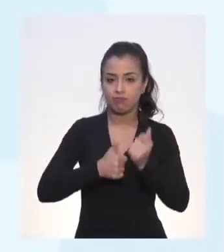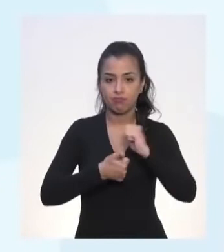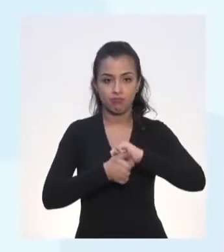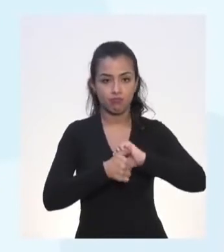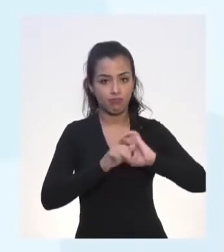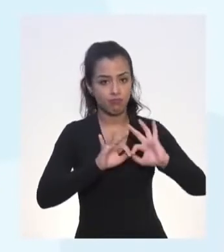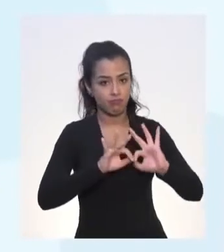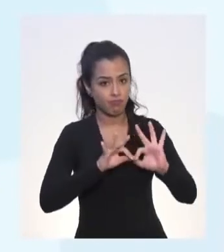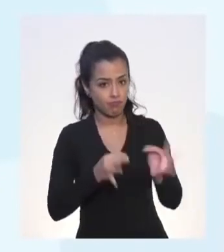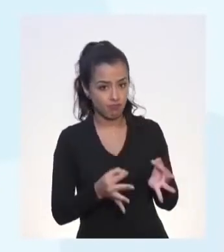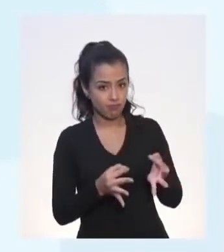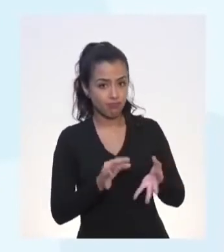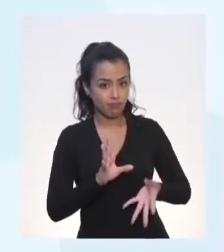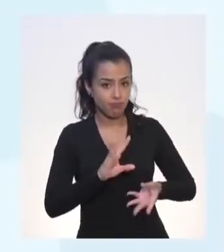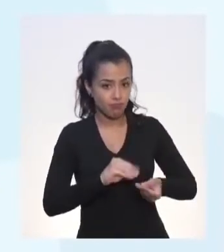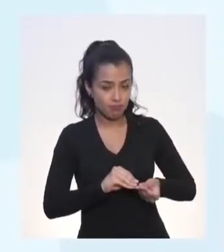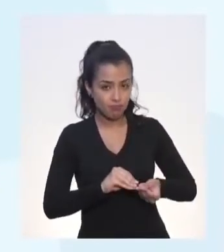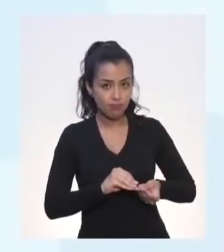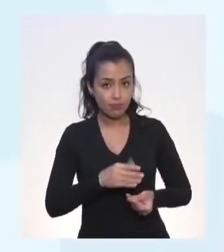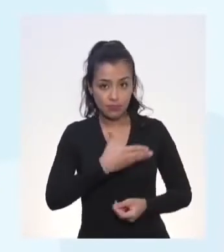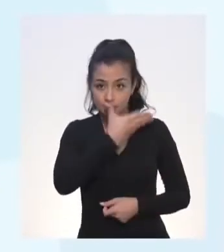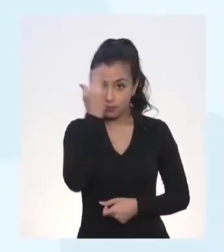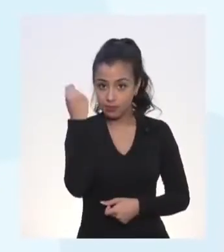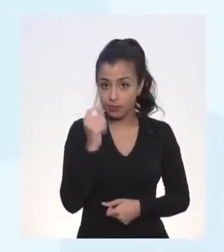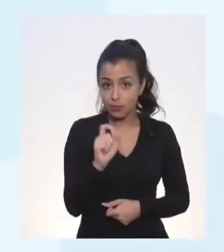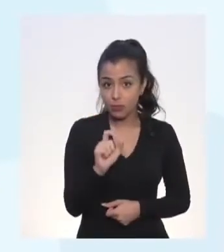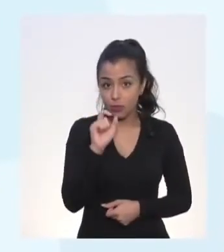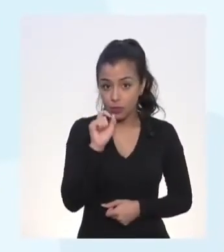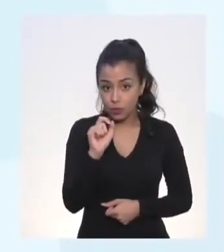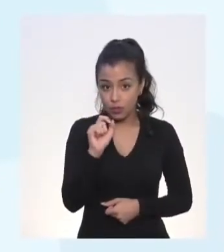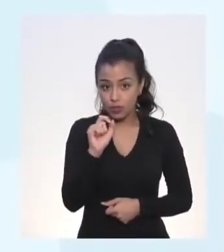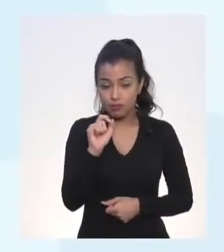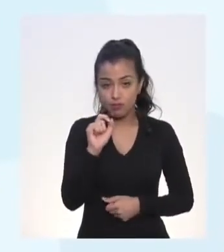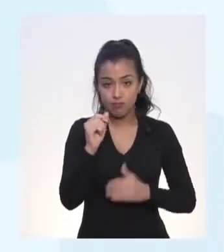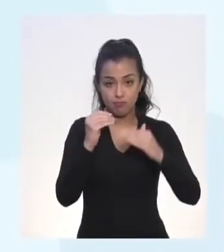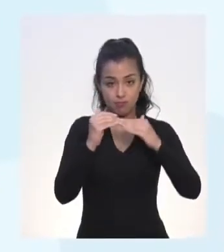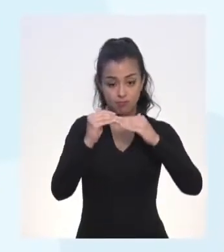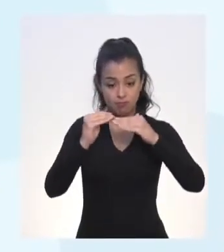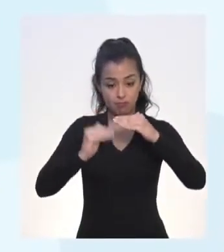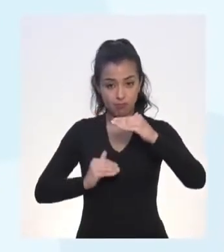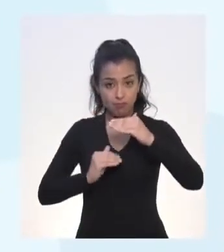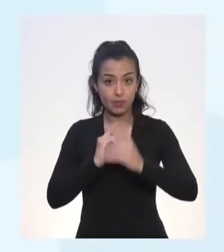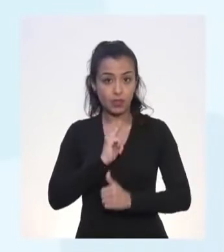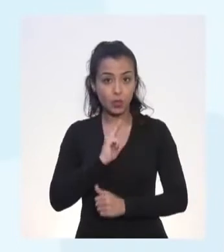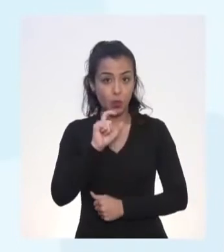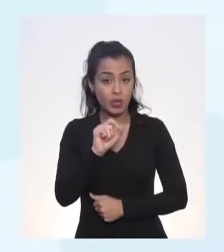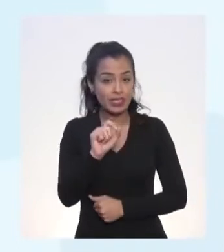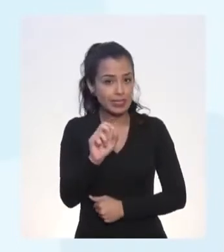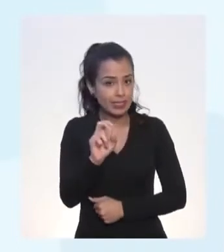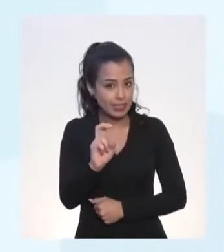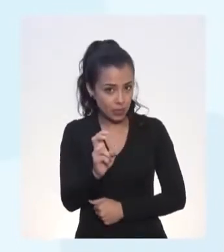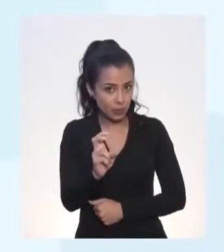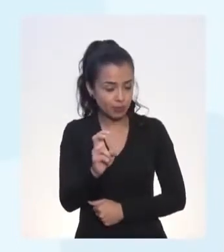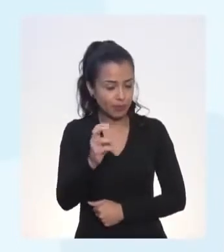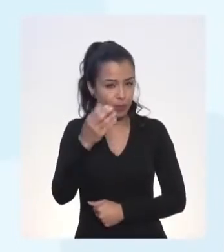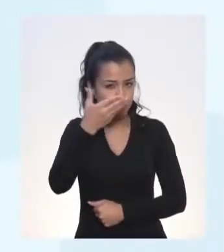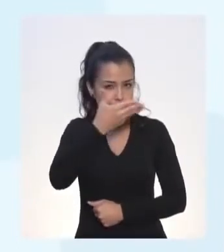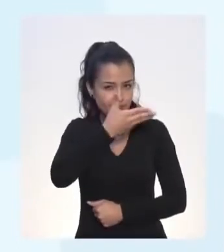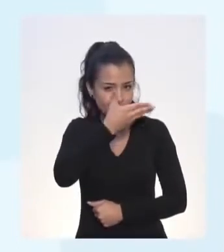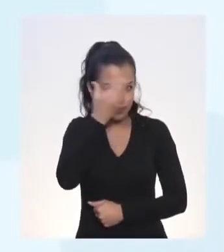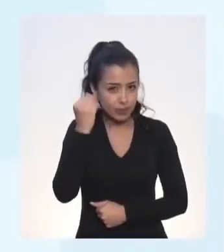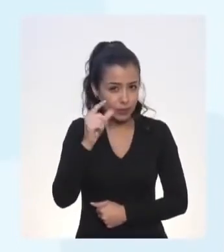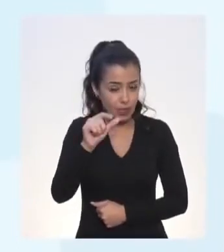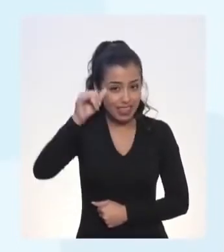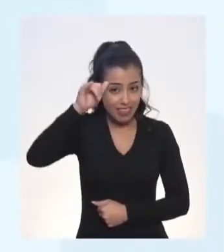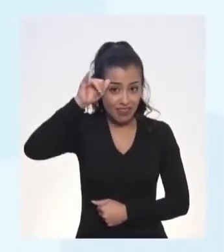pode esquecer? Que aqui embaixo tem quem? O número 5 como denominador. Exato. E aí, para não dar confusão, você lembra que